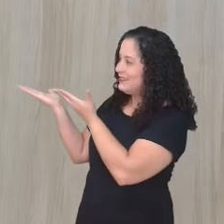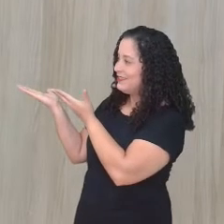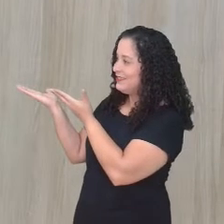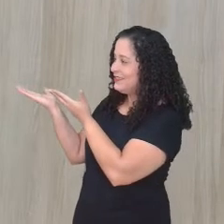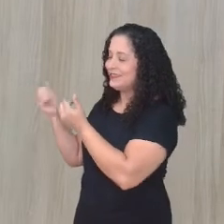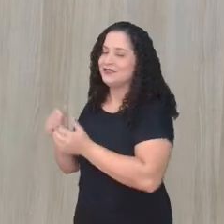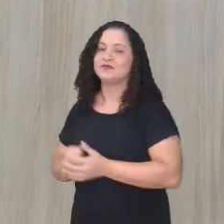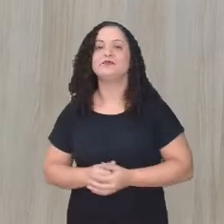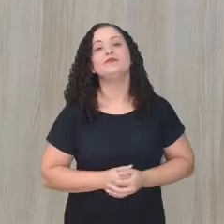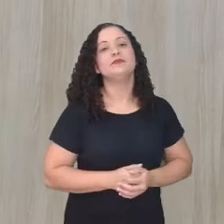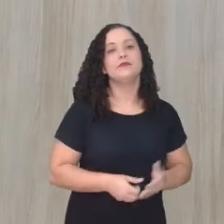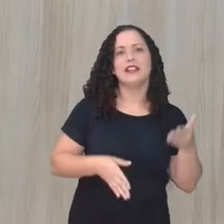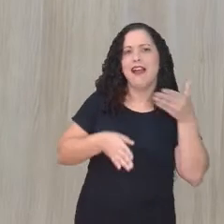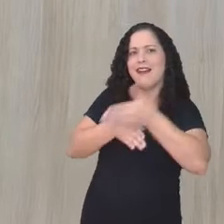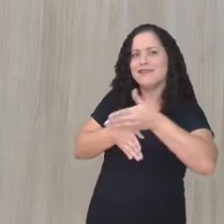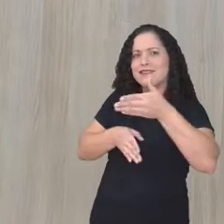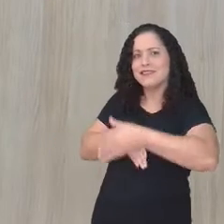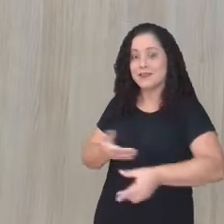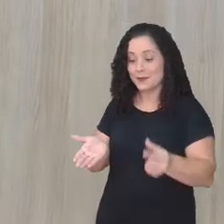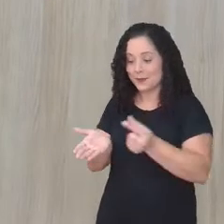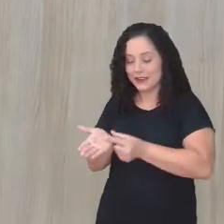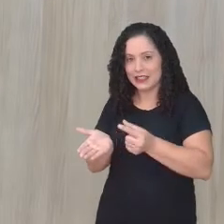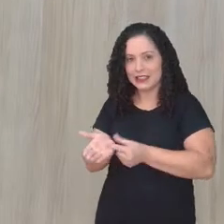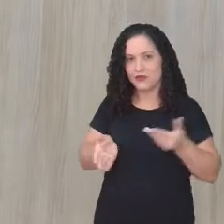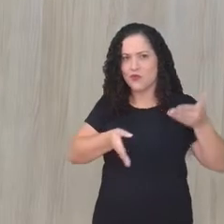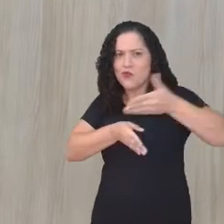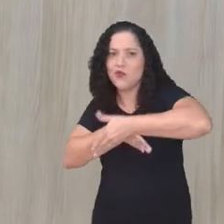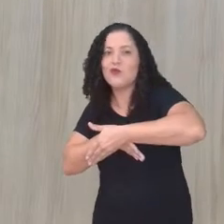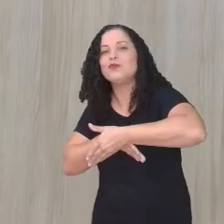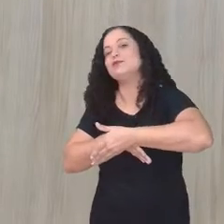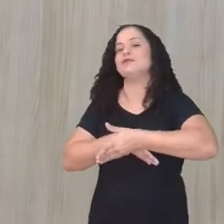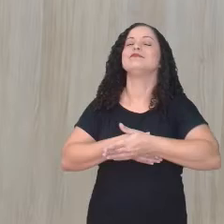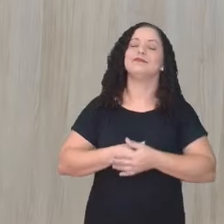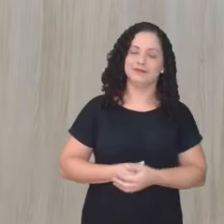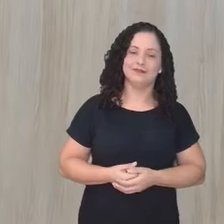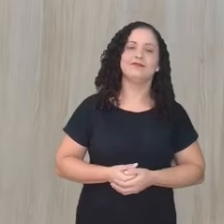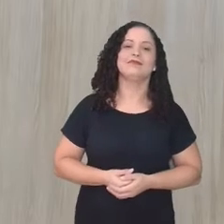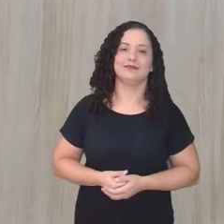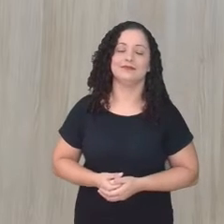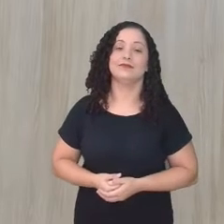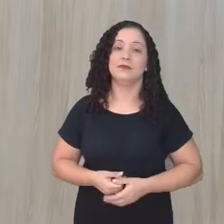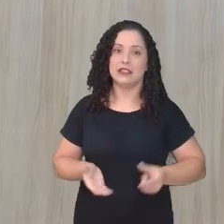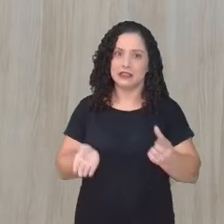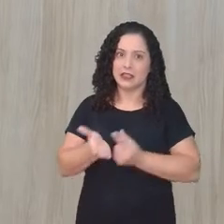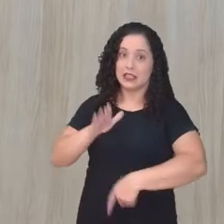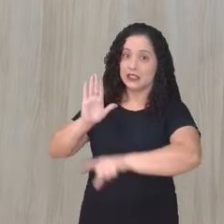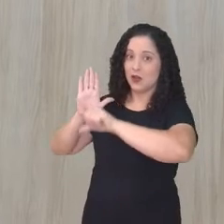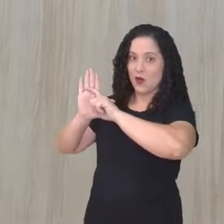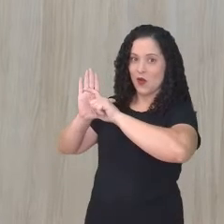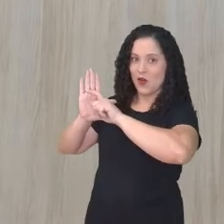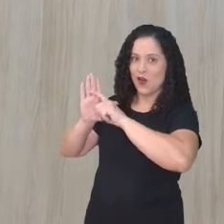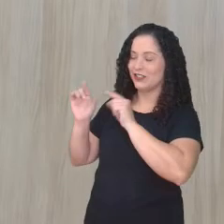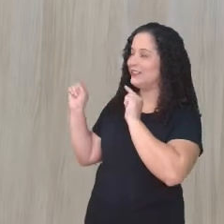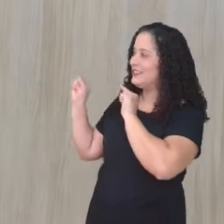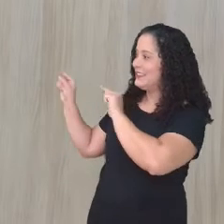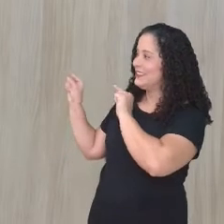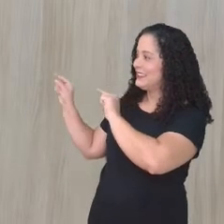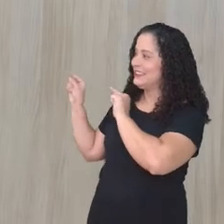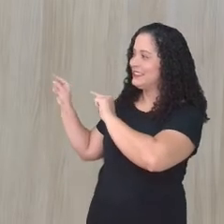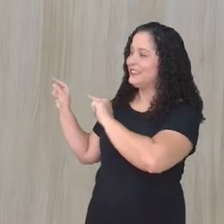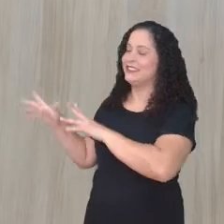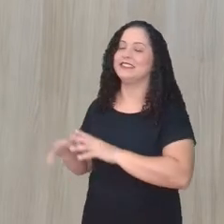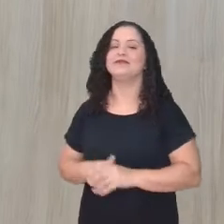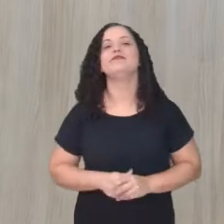e tem acesso ao aplicativo Educa Recife, esse QR Code que aparece aí, tá? E